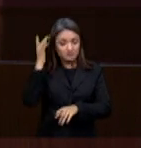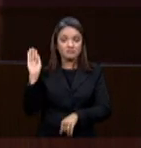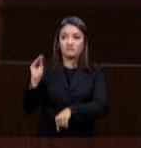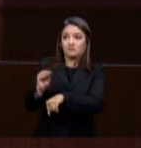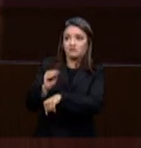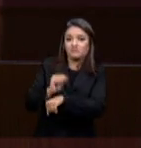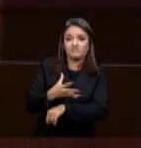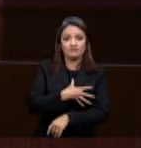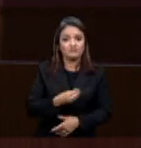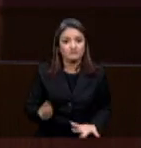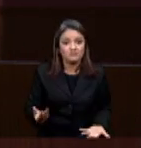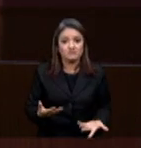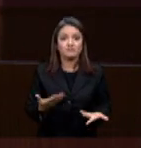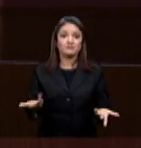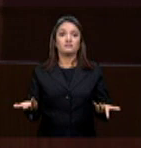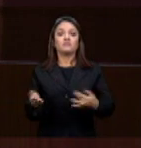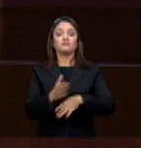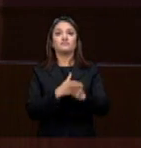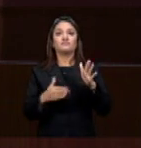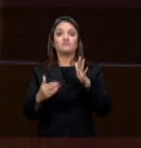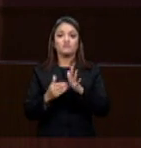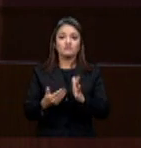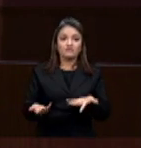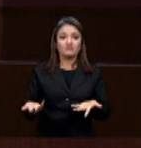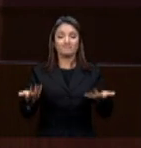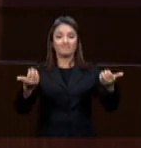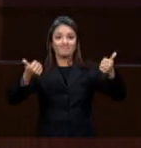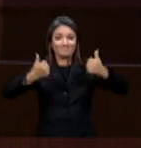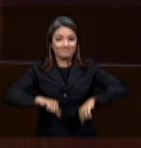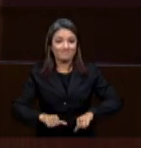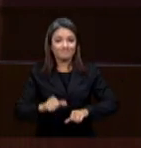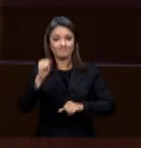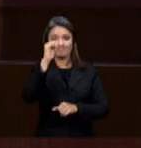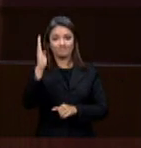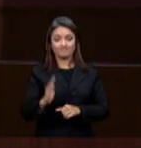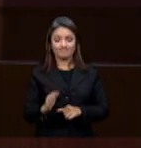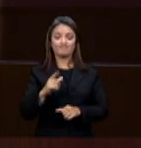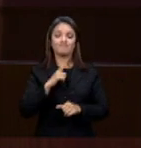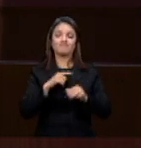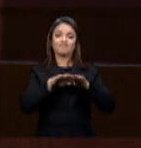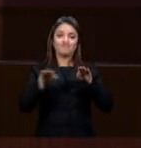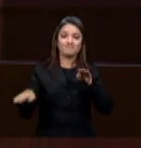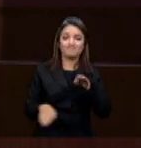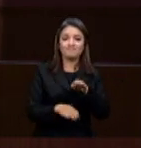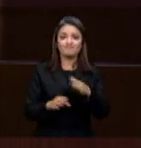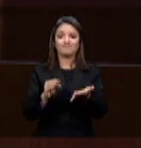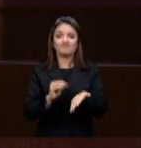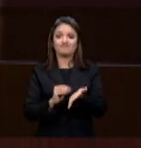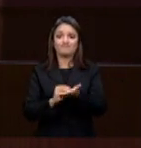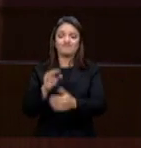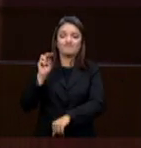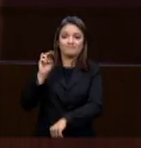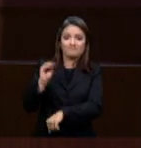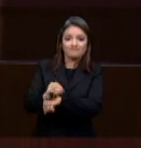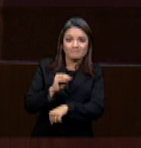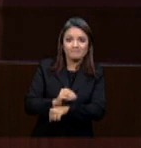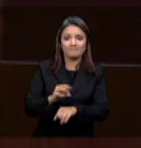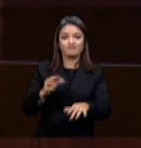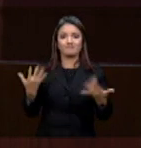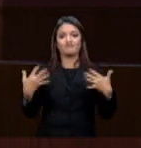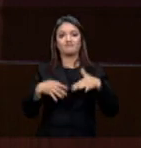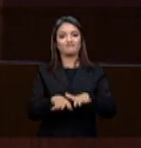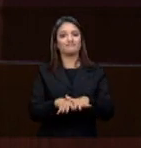todas as tragédias brasileiras de desigualdade de desatenção de desassistência de inclusão estão contidas